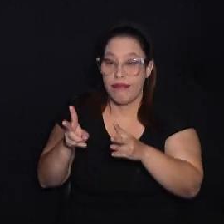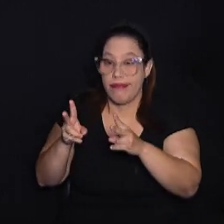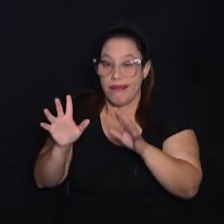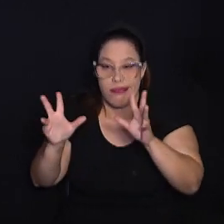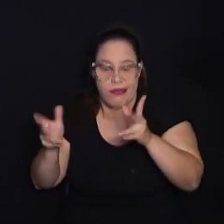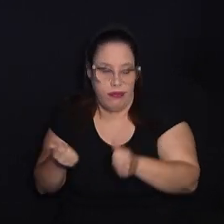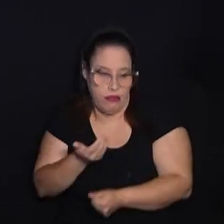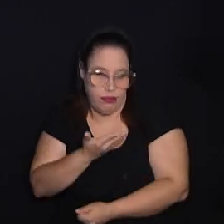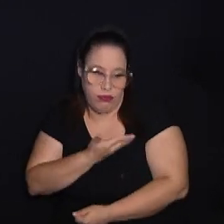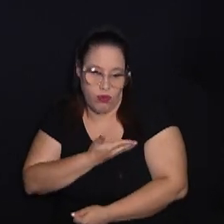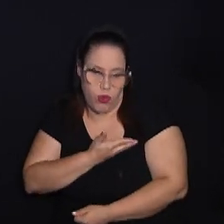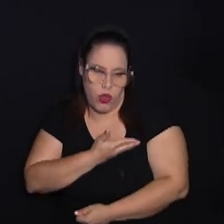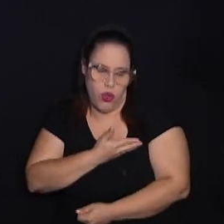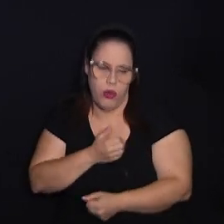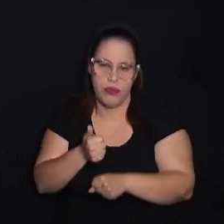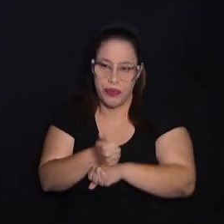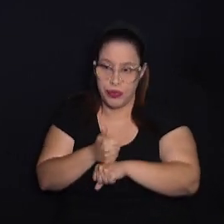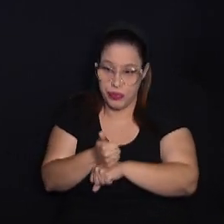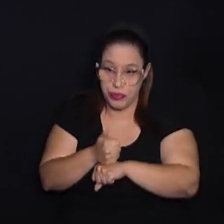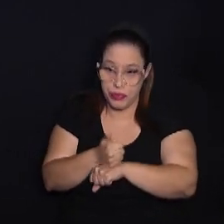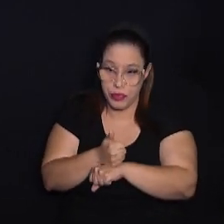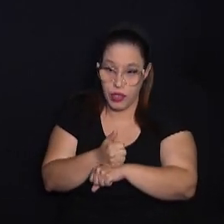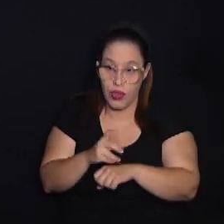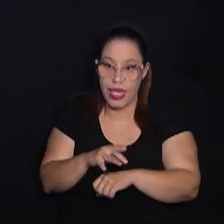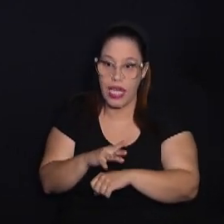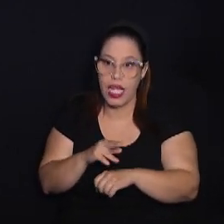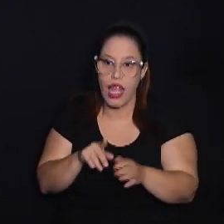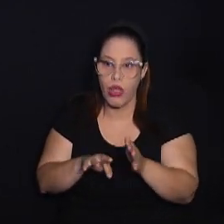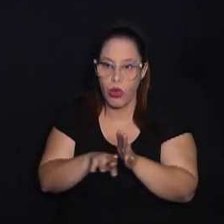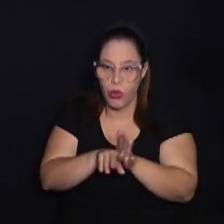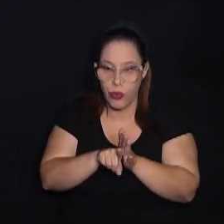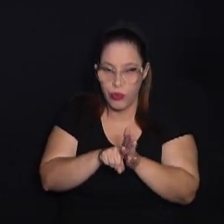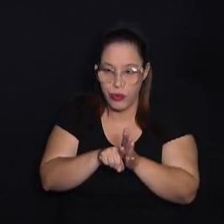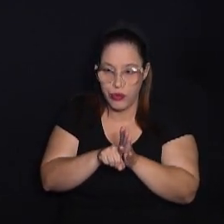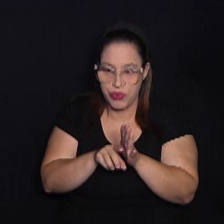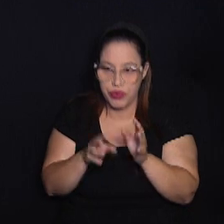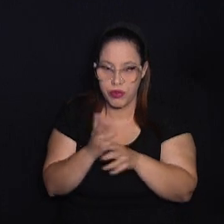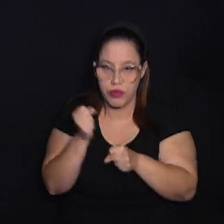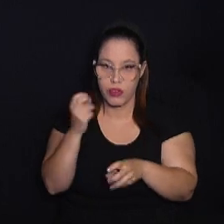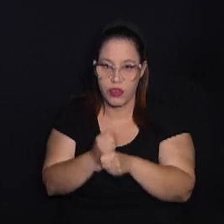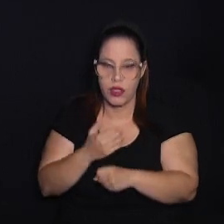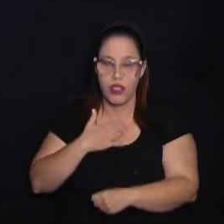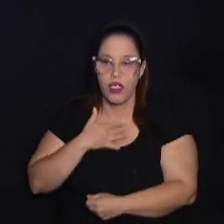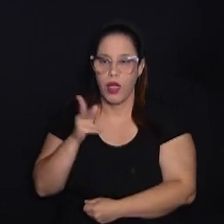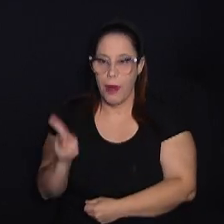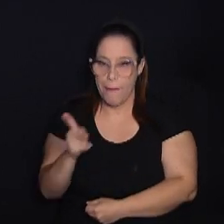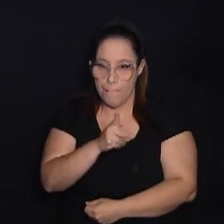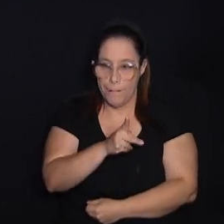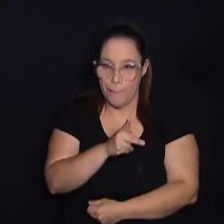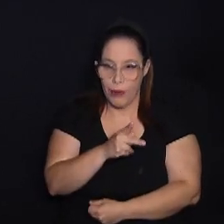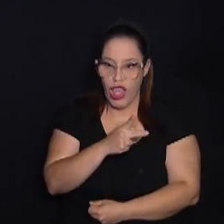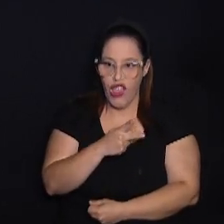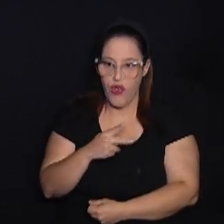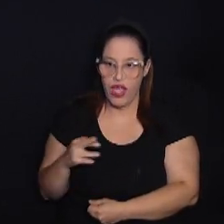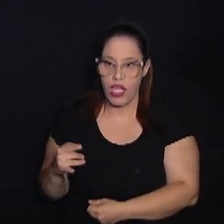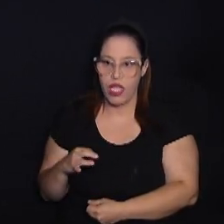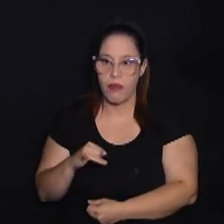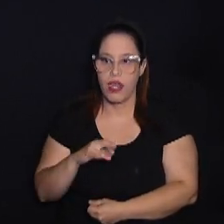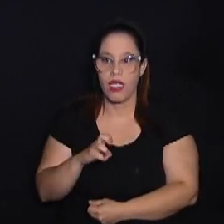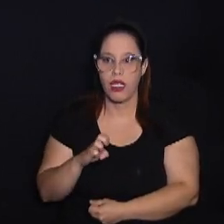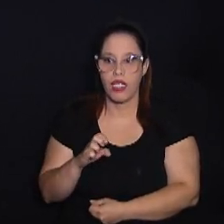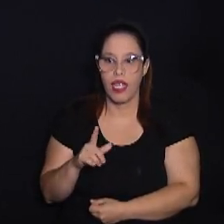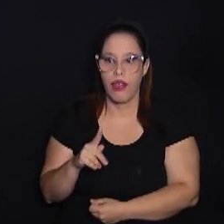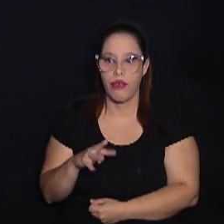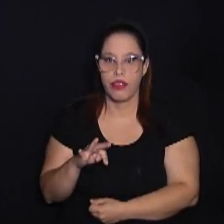meus amigos de profissão e do Centro de Estudos. Ao meu professor e vice-presidente do CFC,